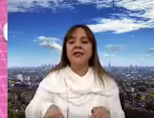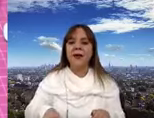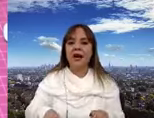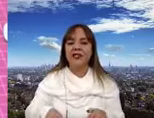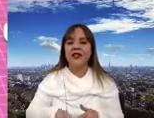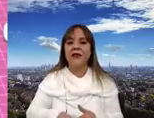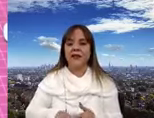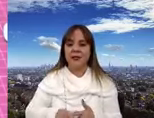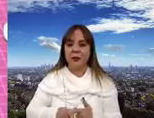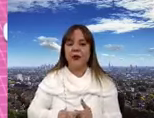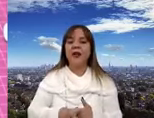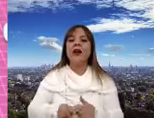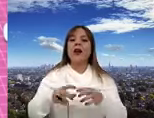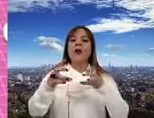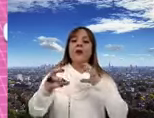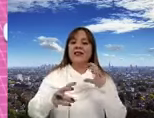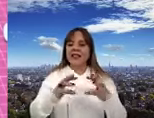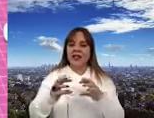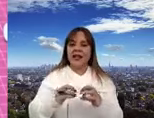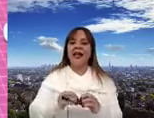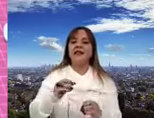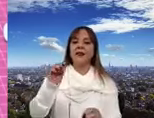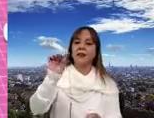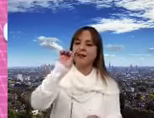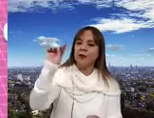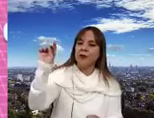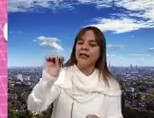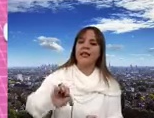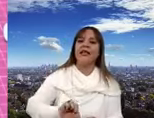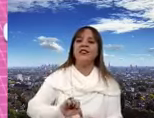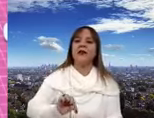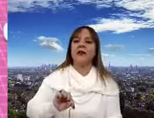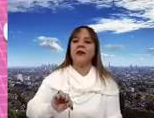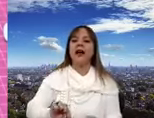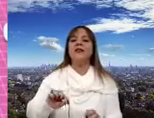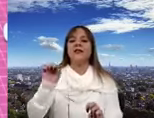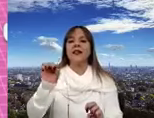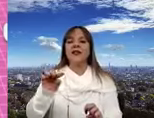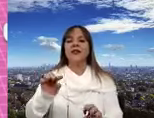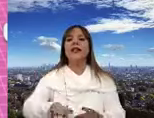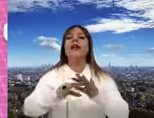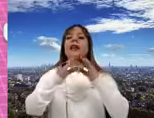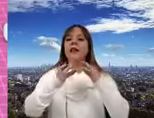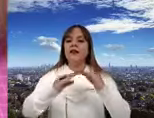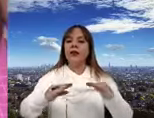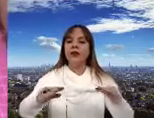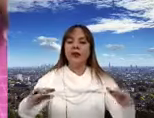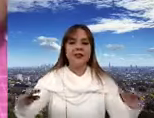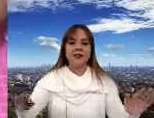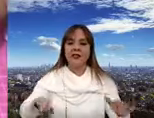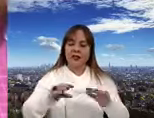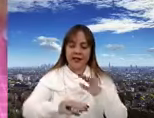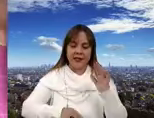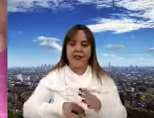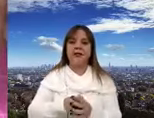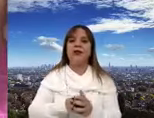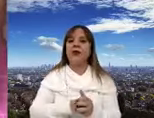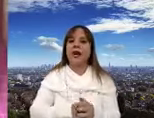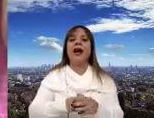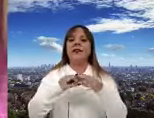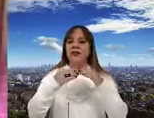aí no Facebook, com as hashtags, que depois tem um link aí que a gente vai colocar, vocês entram no link e vem todas as hashtags que tem que ser